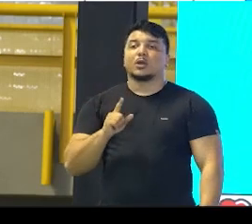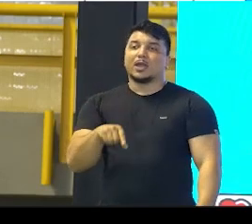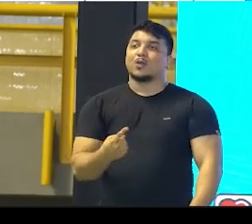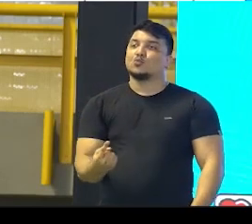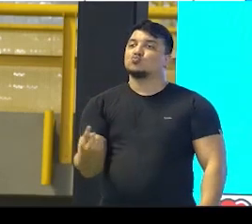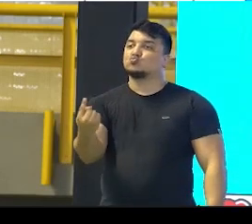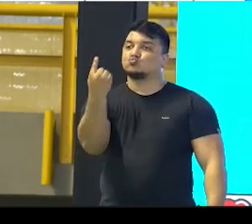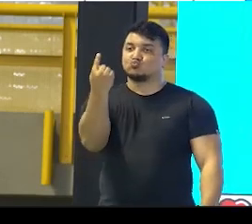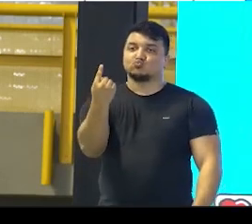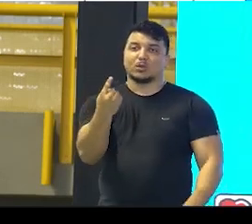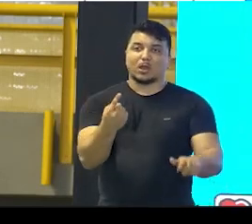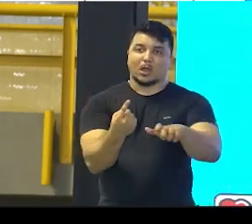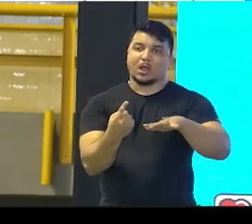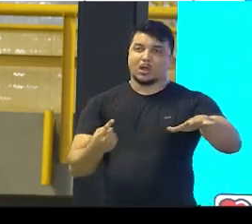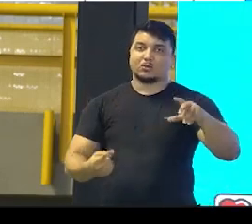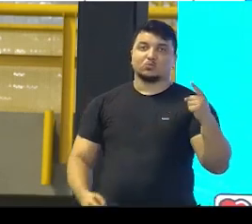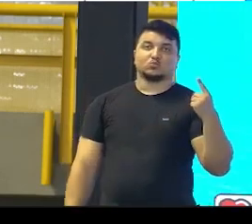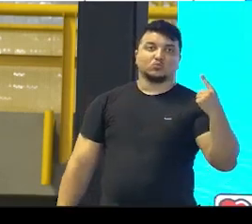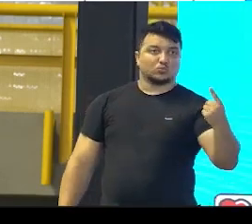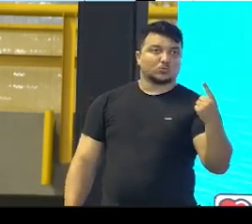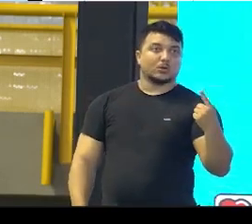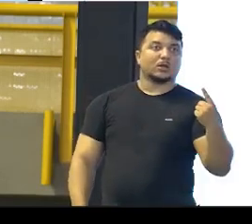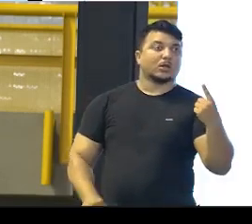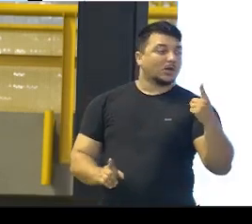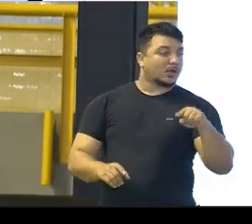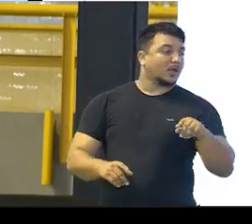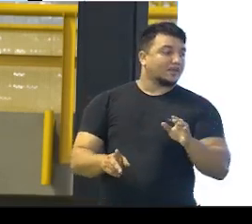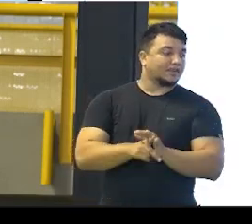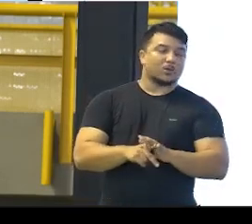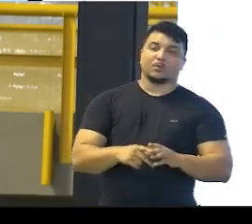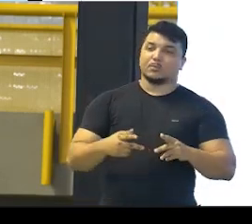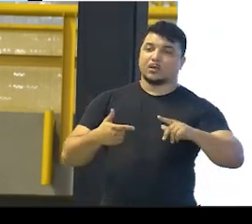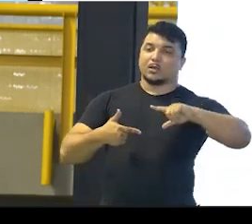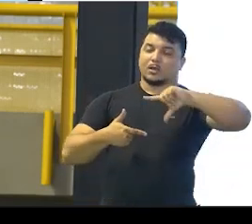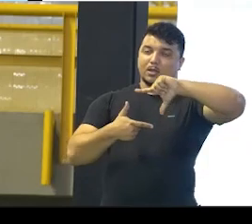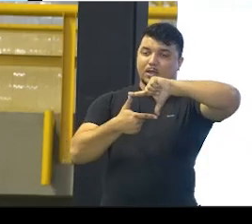diga: não, pelo amor de Deus, que questão fácil. Mas é